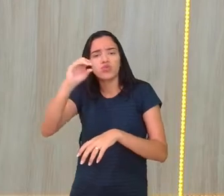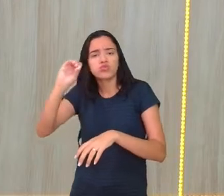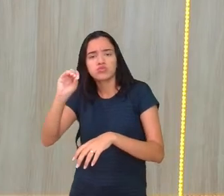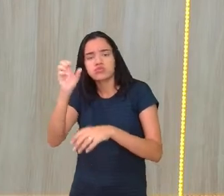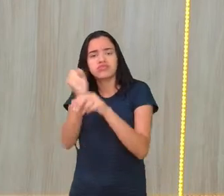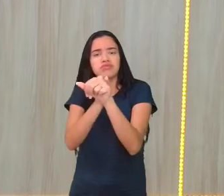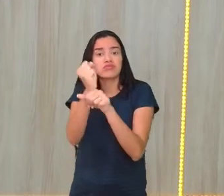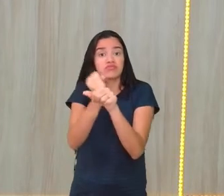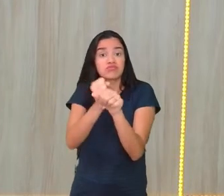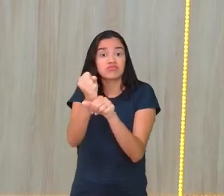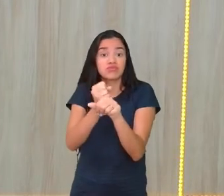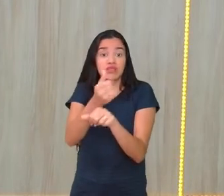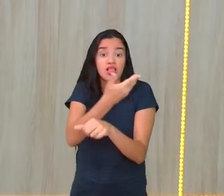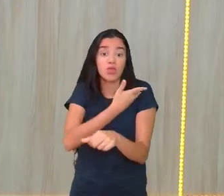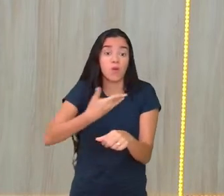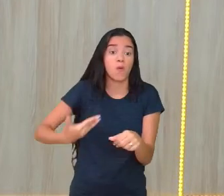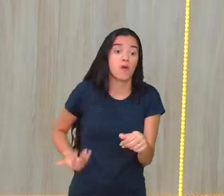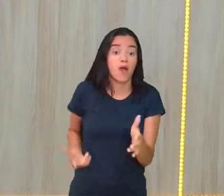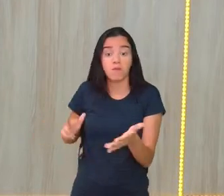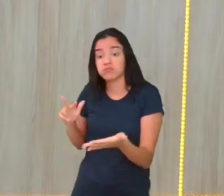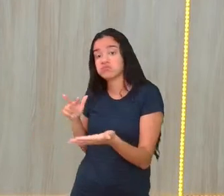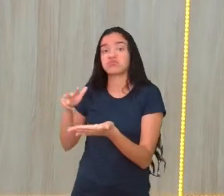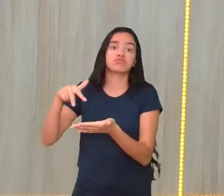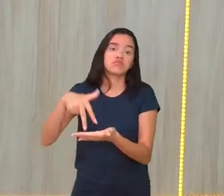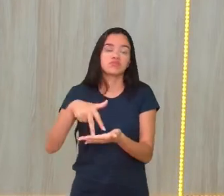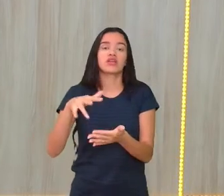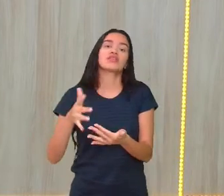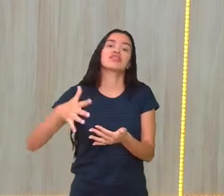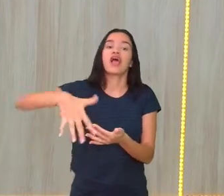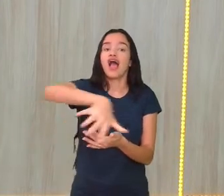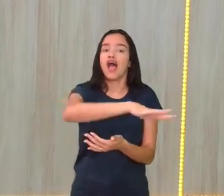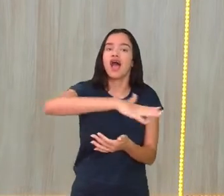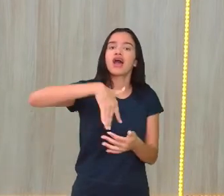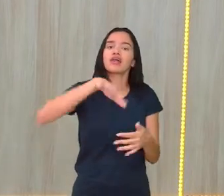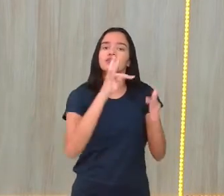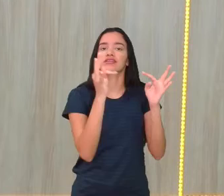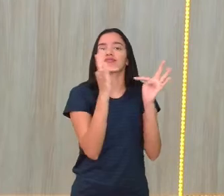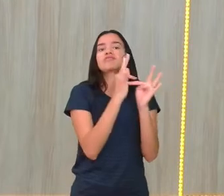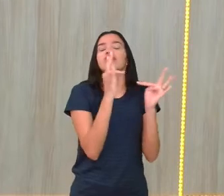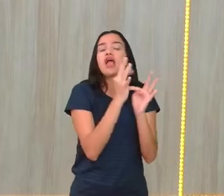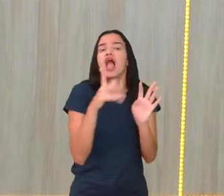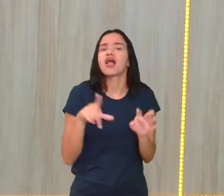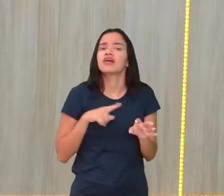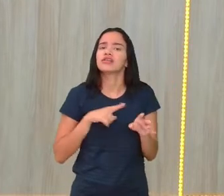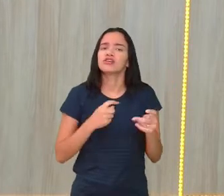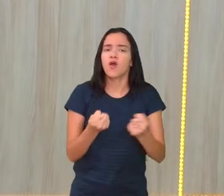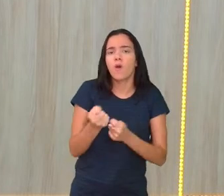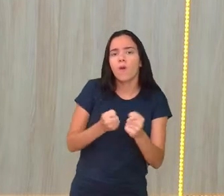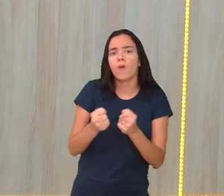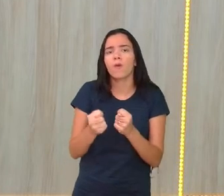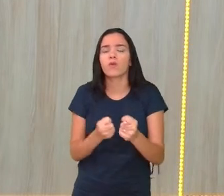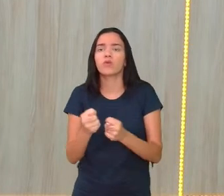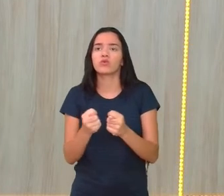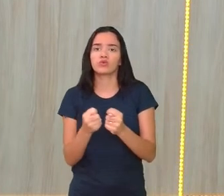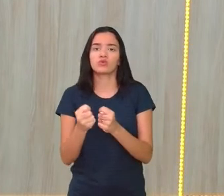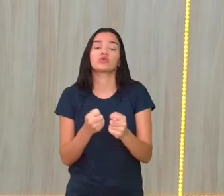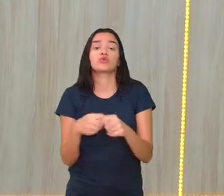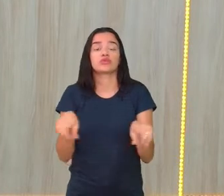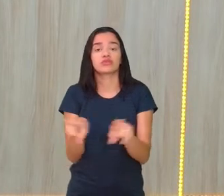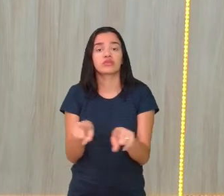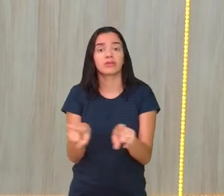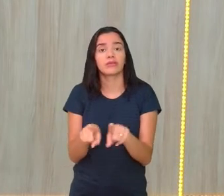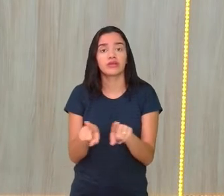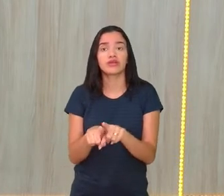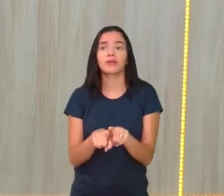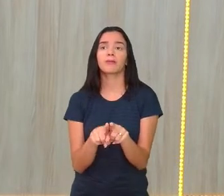né, de dominação comercial fenícia naquela região. Tinham o controle das rotas comerciais do